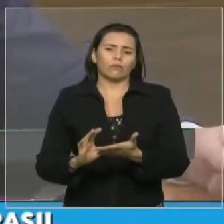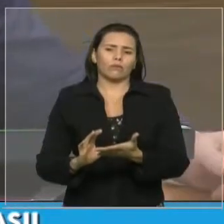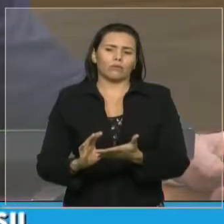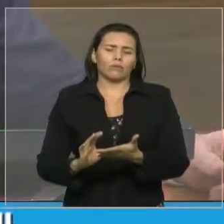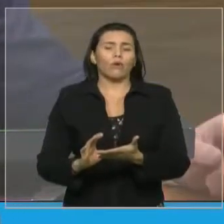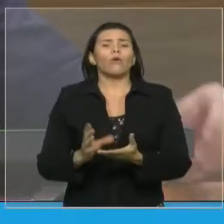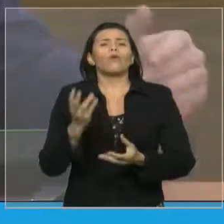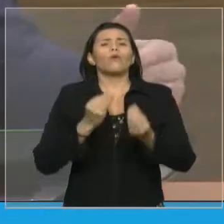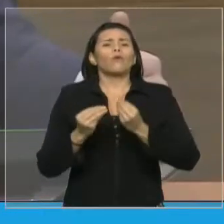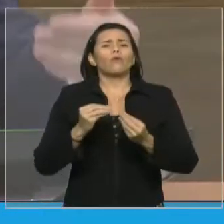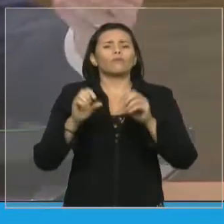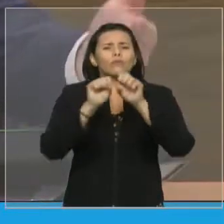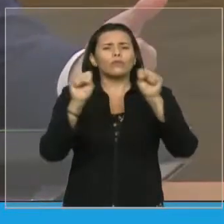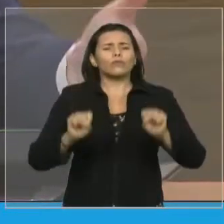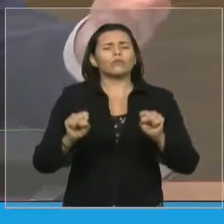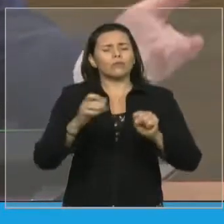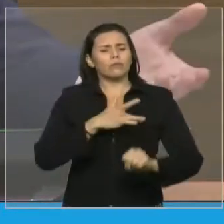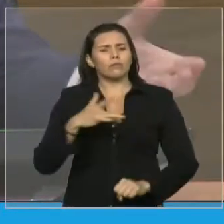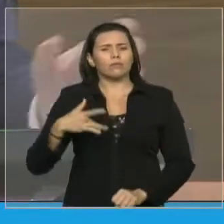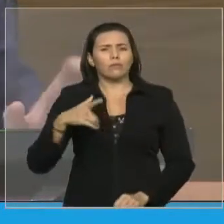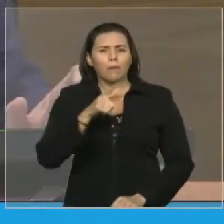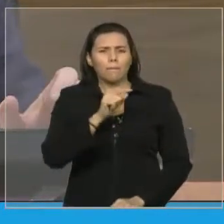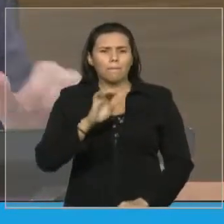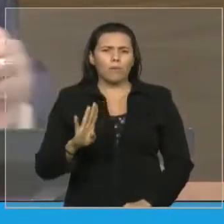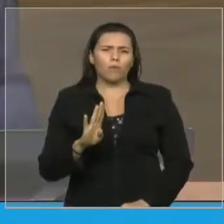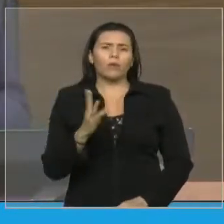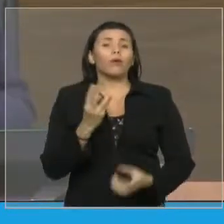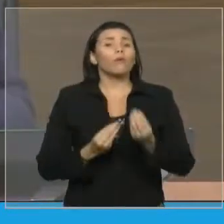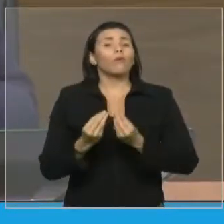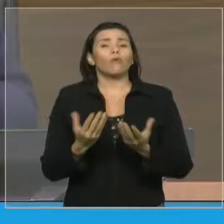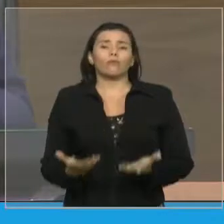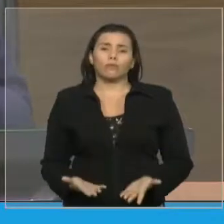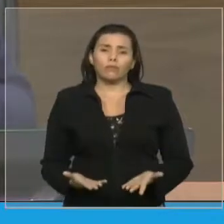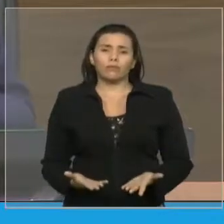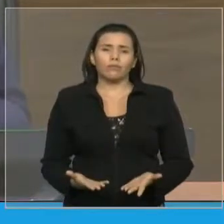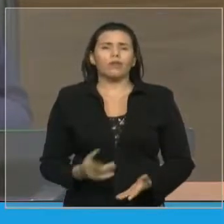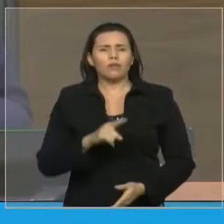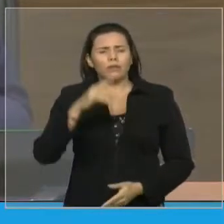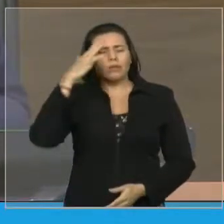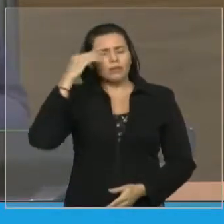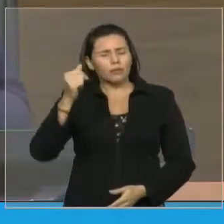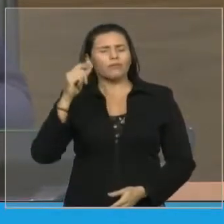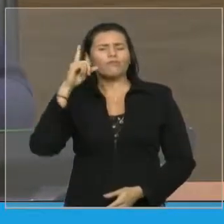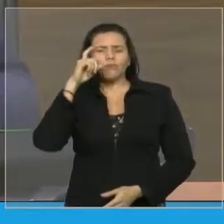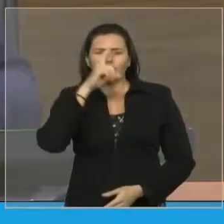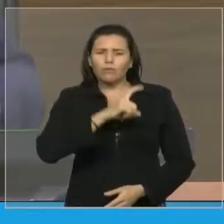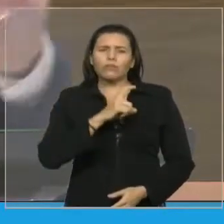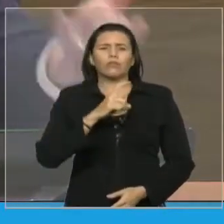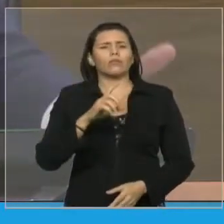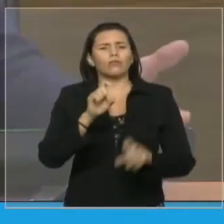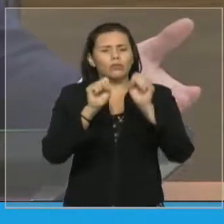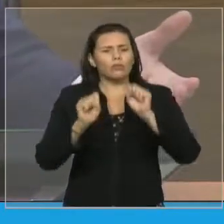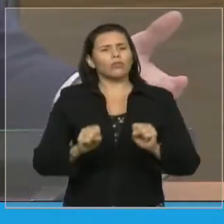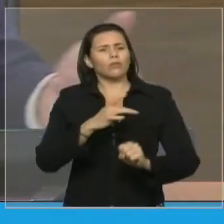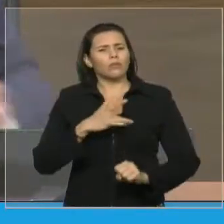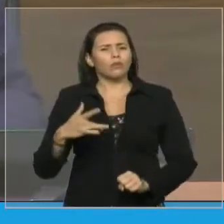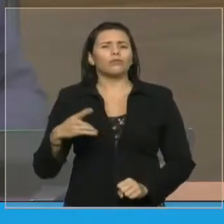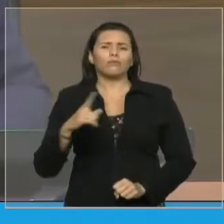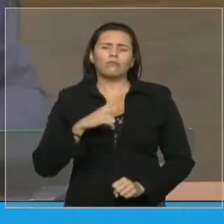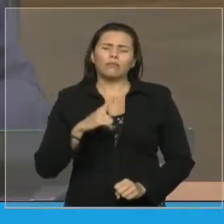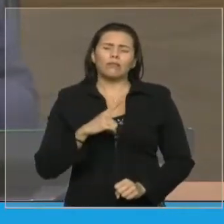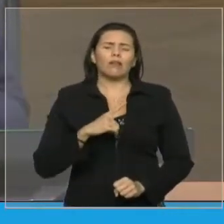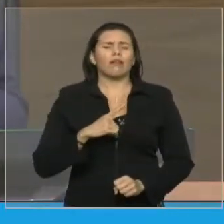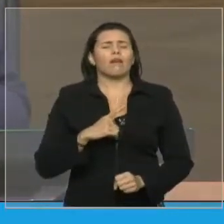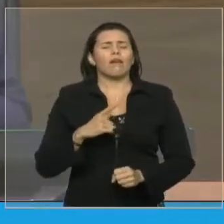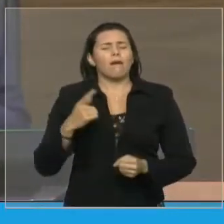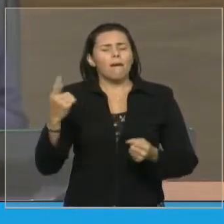de saúde pública, que, embora muitas vezes ele não consiga atender como a sociedade espera, mas ele é fundamental,